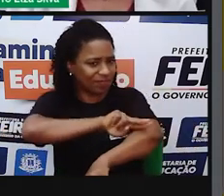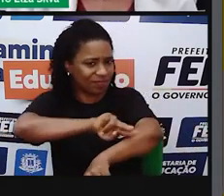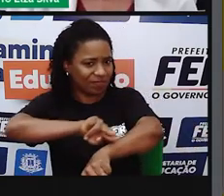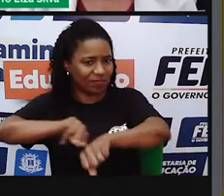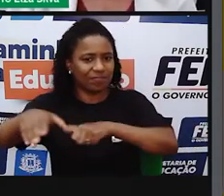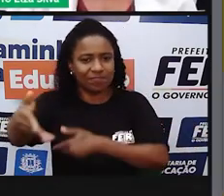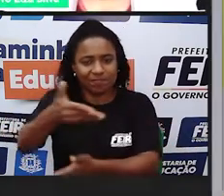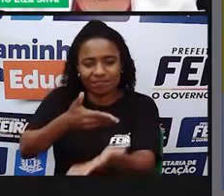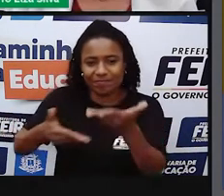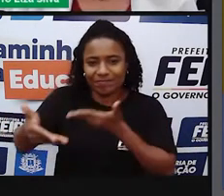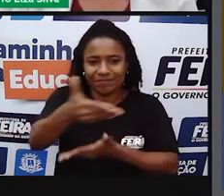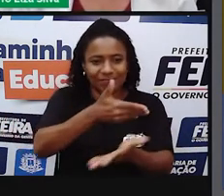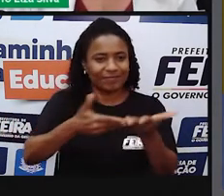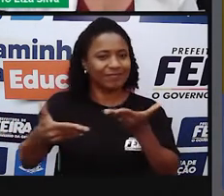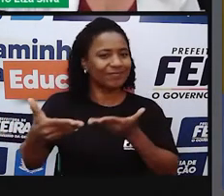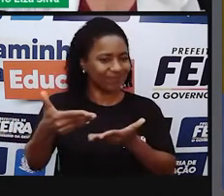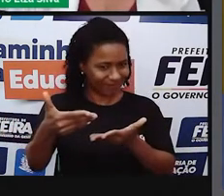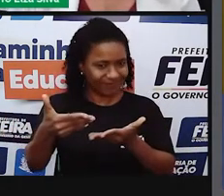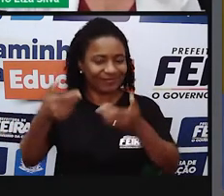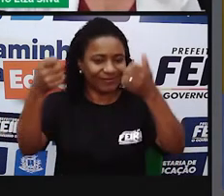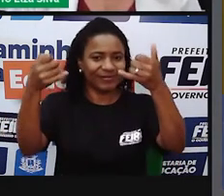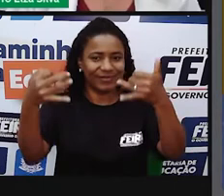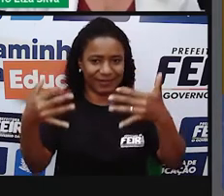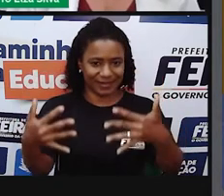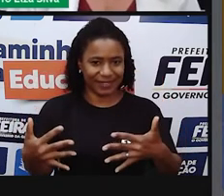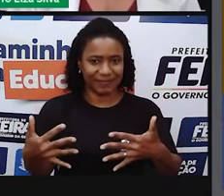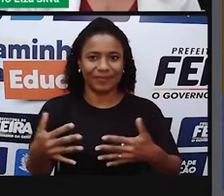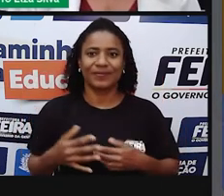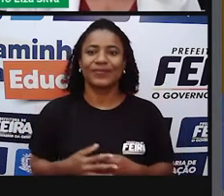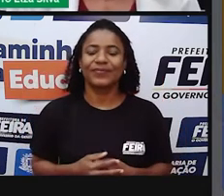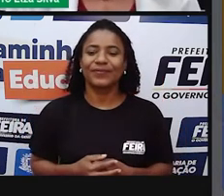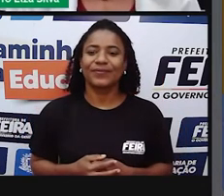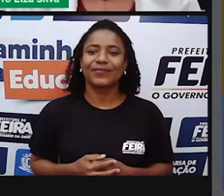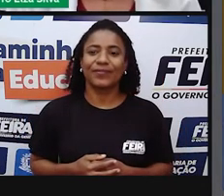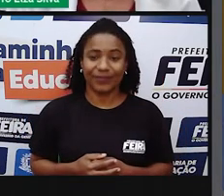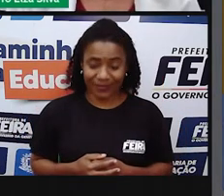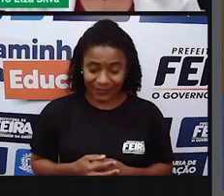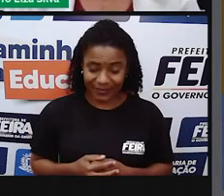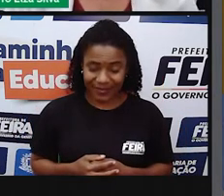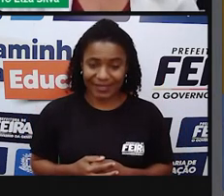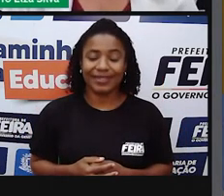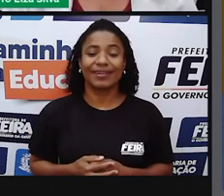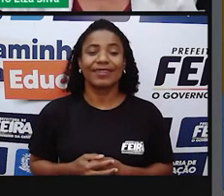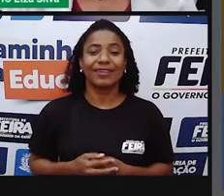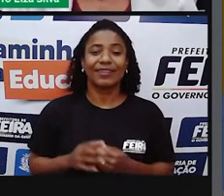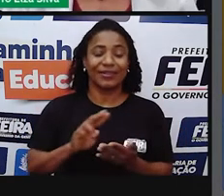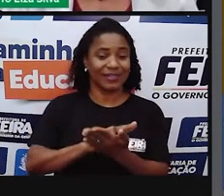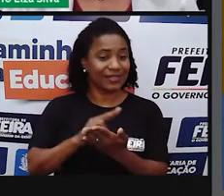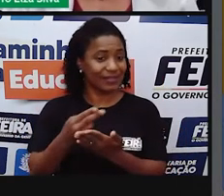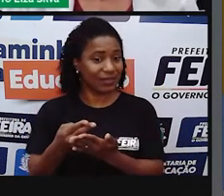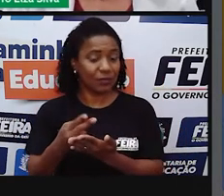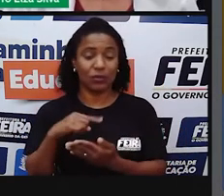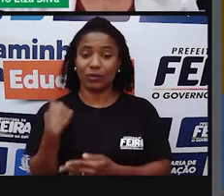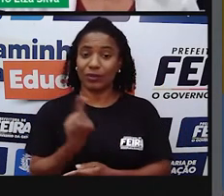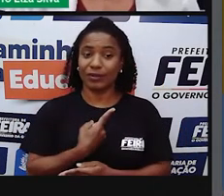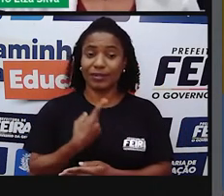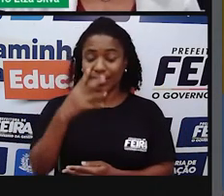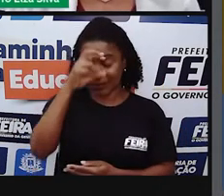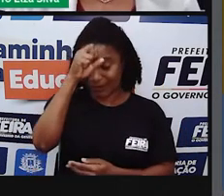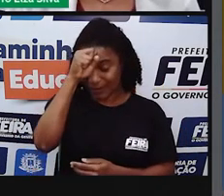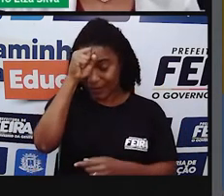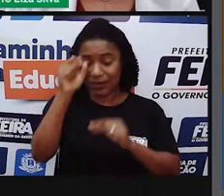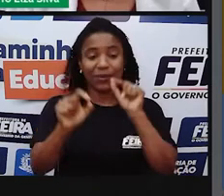Só um minutinho, por favor. What are we going to learn today? O que é que nós vamos aprender hoje? Vamos